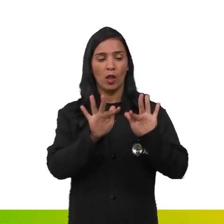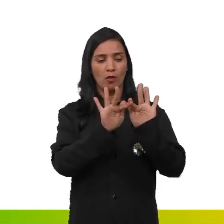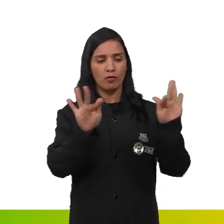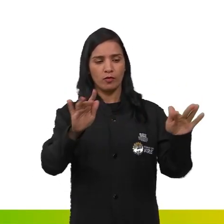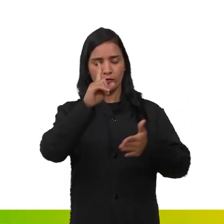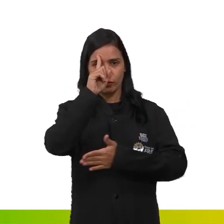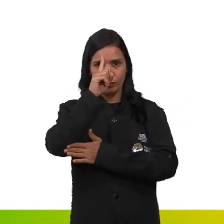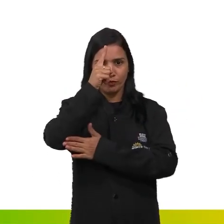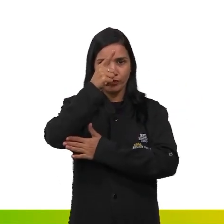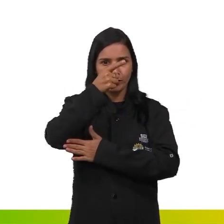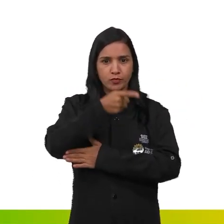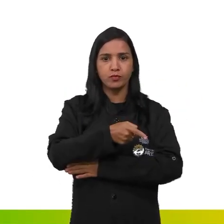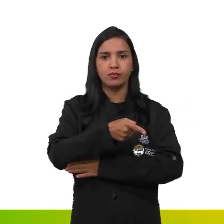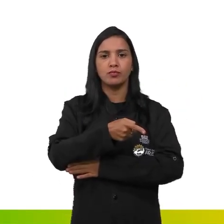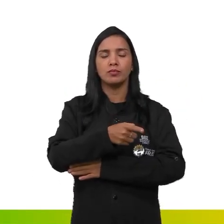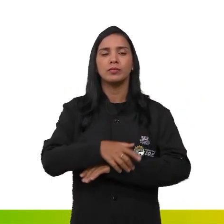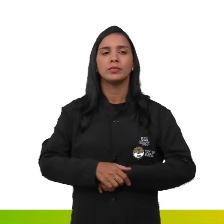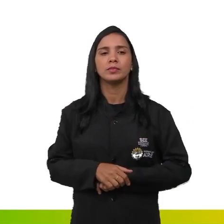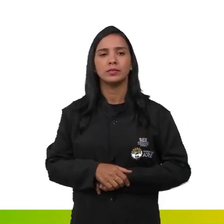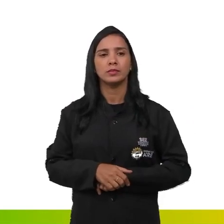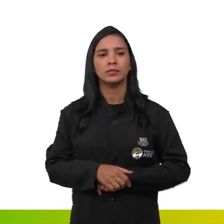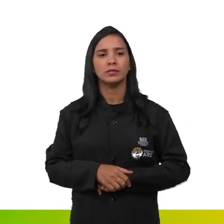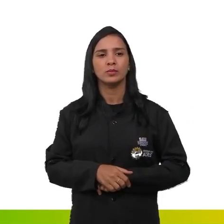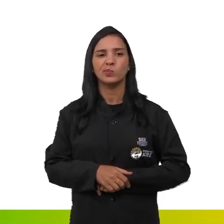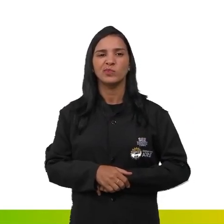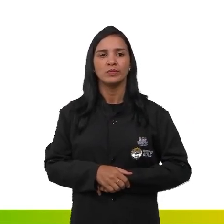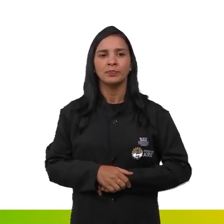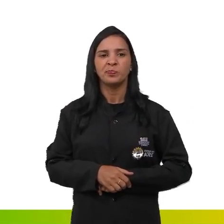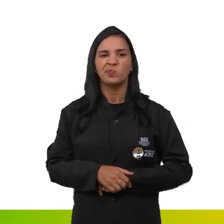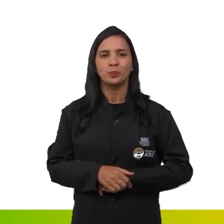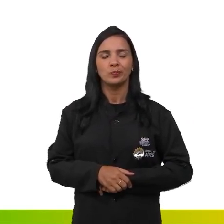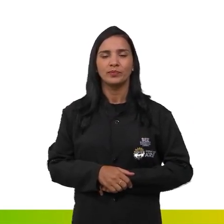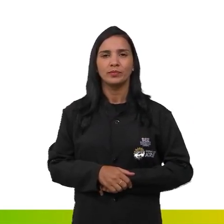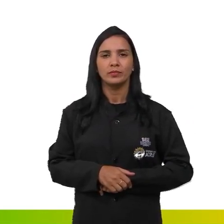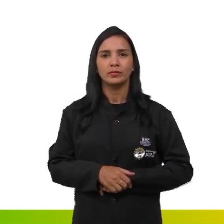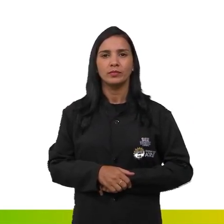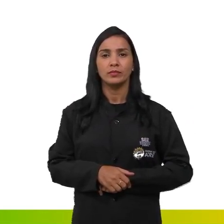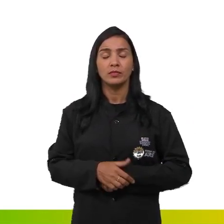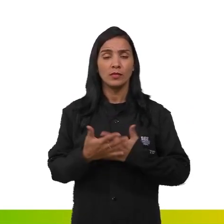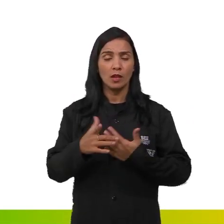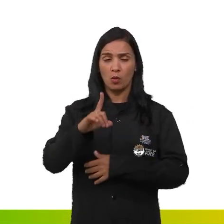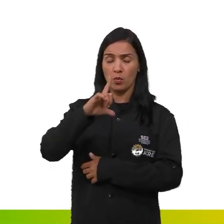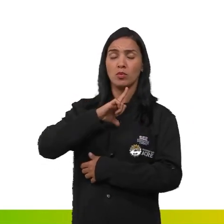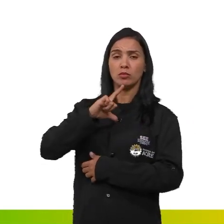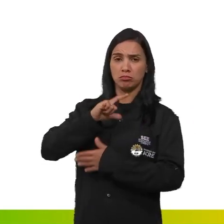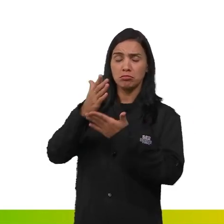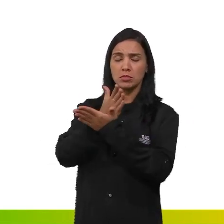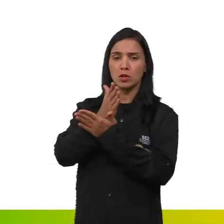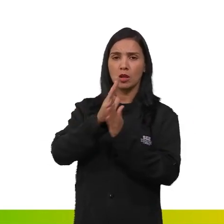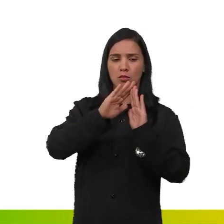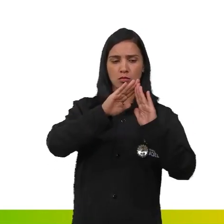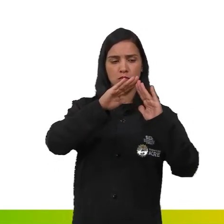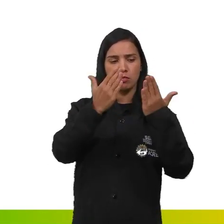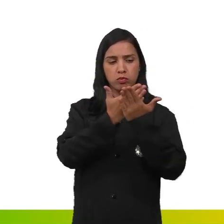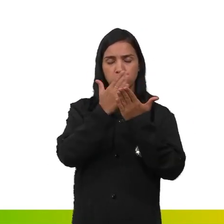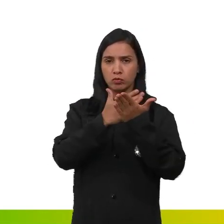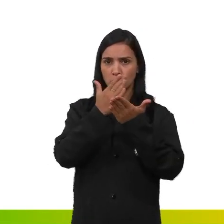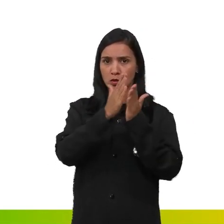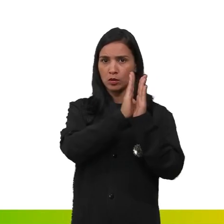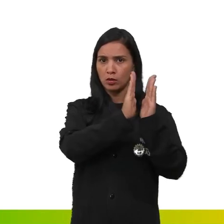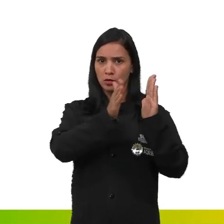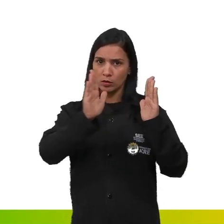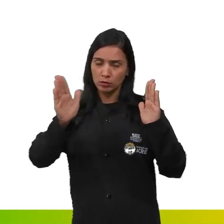afirmativas, no caso das frases afirmativas. I have some books. Eu tenho alguns livros. Então, se é